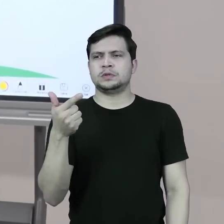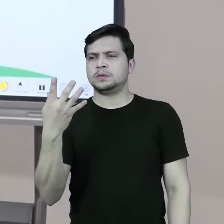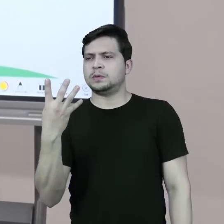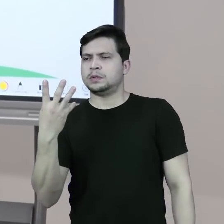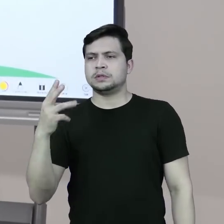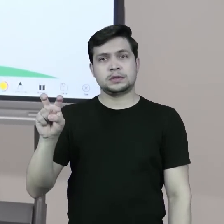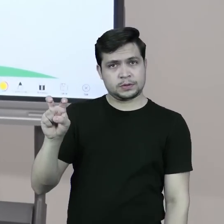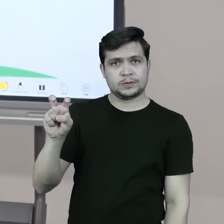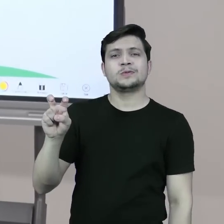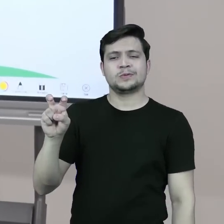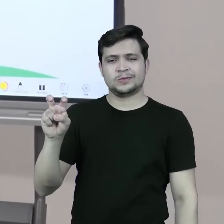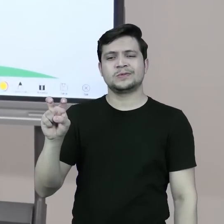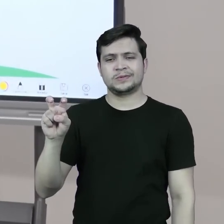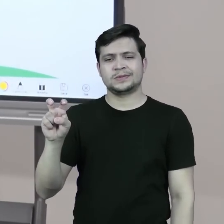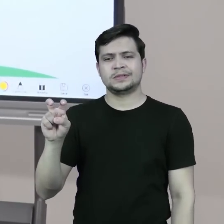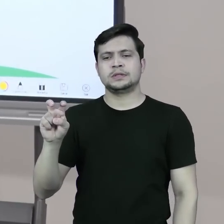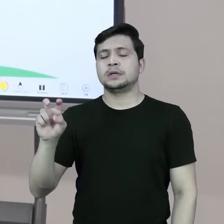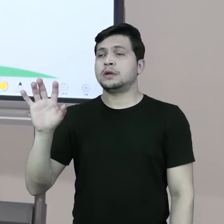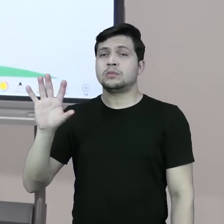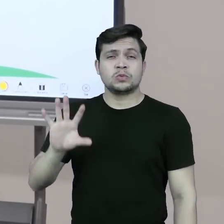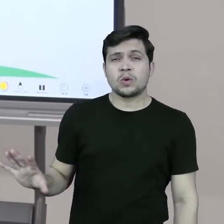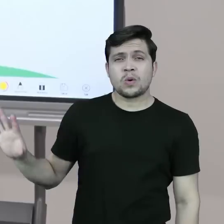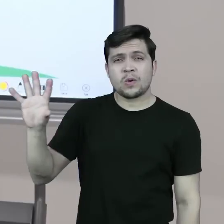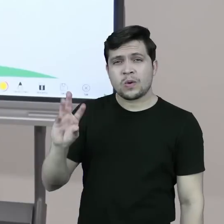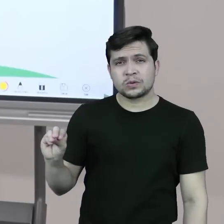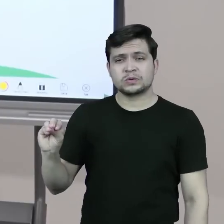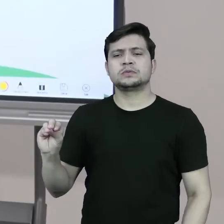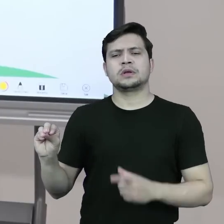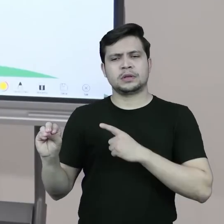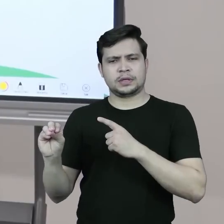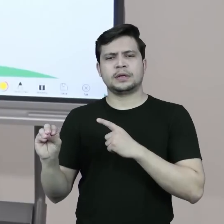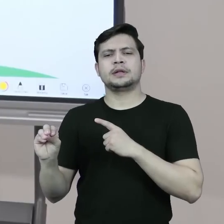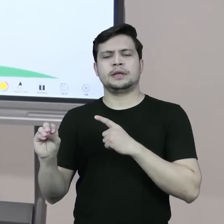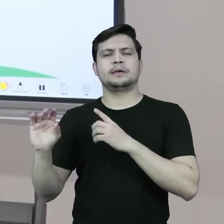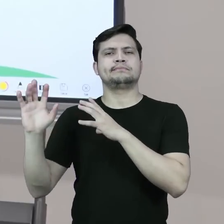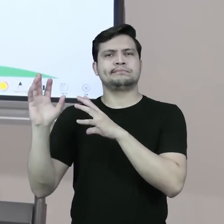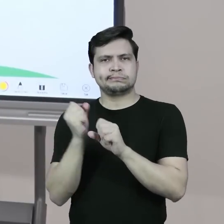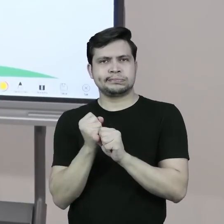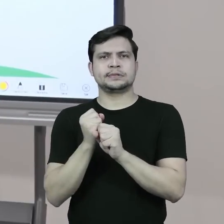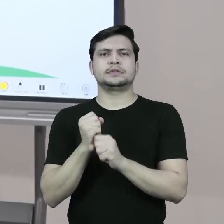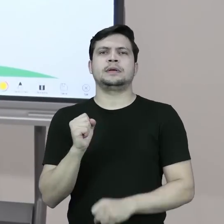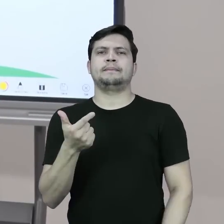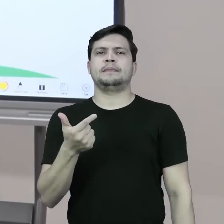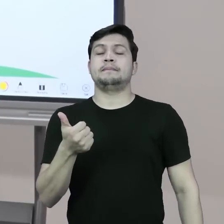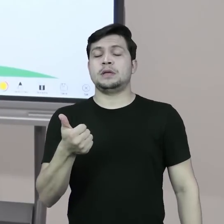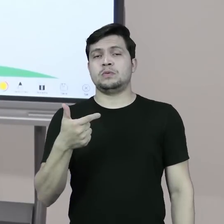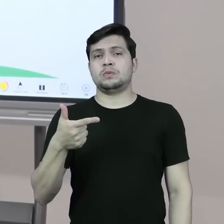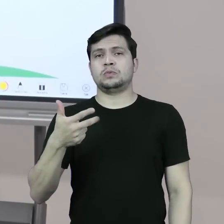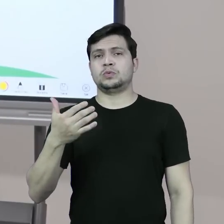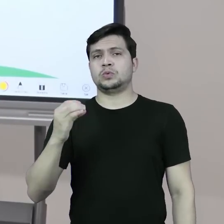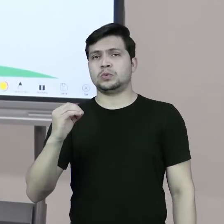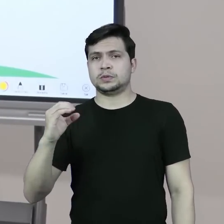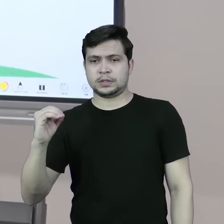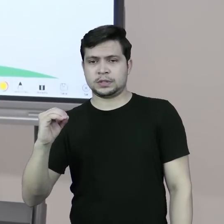que vai dar 33. E por fim, lanche 5, 35